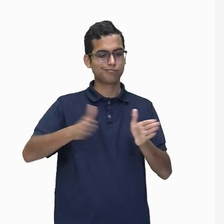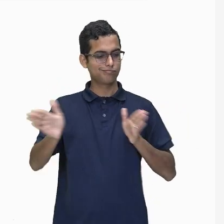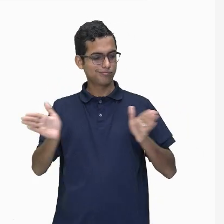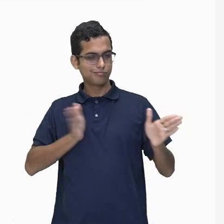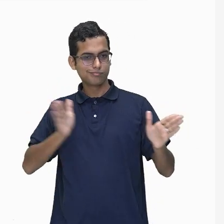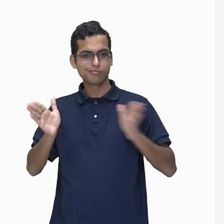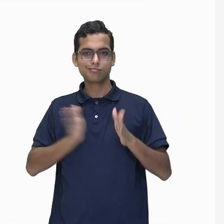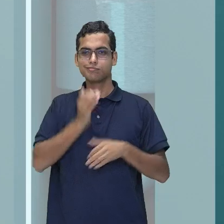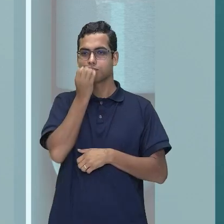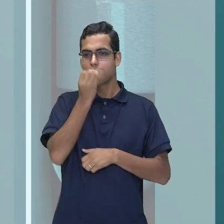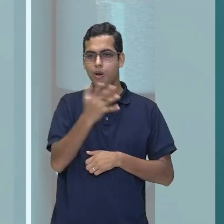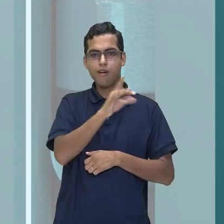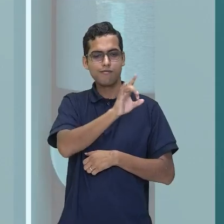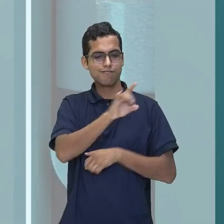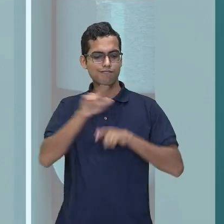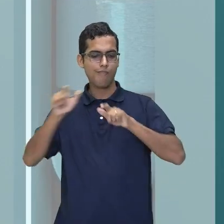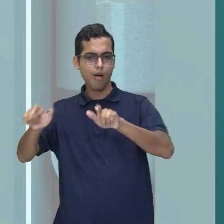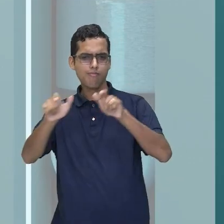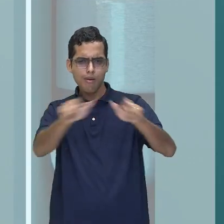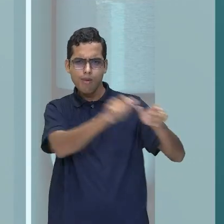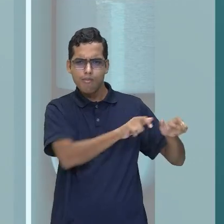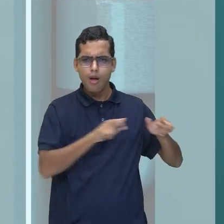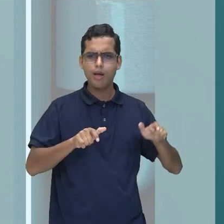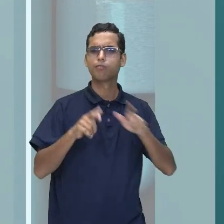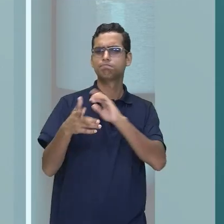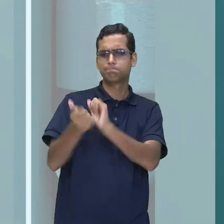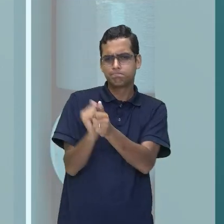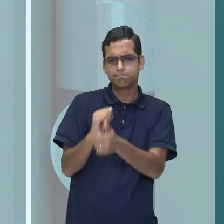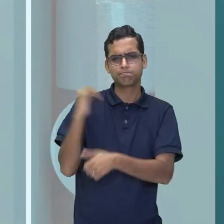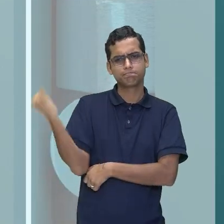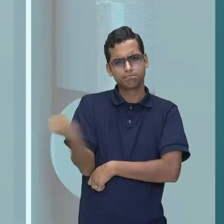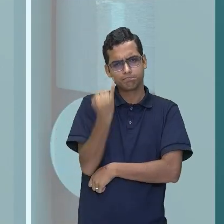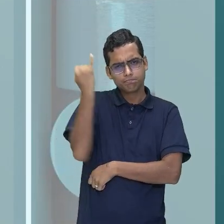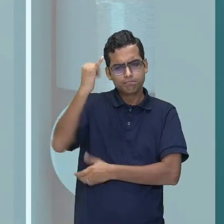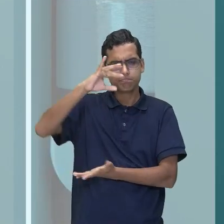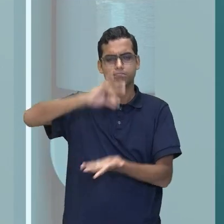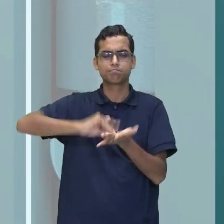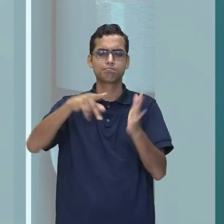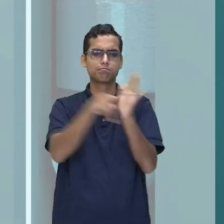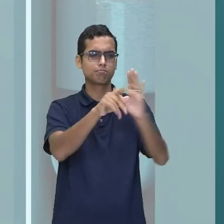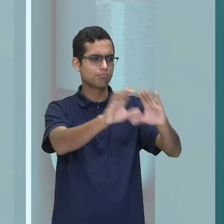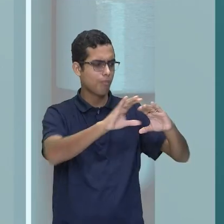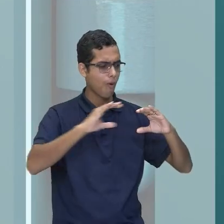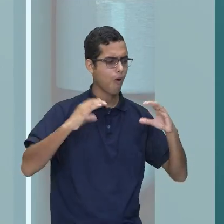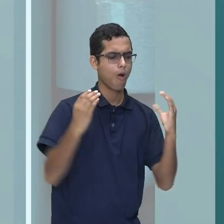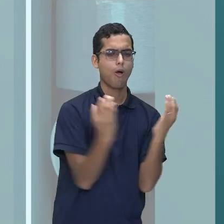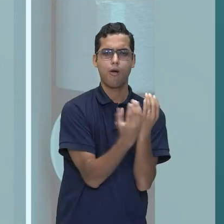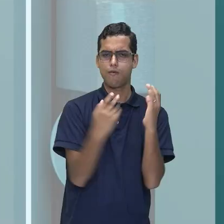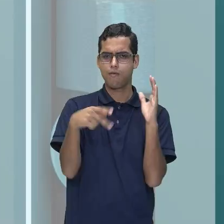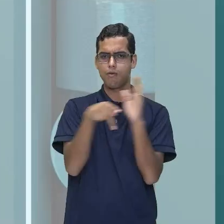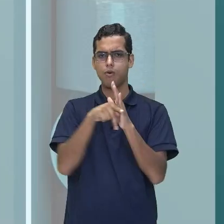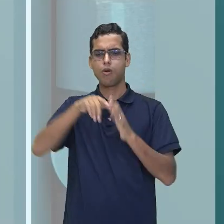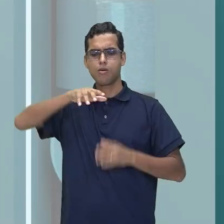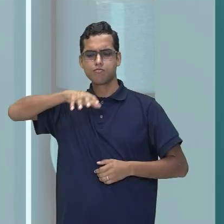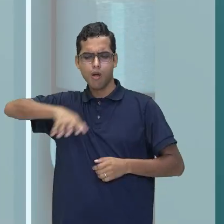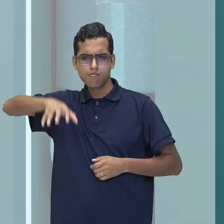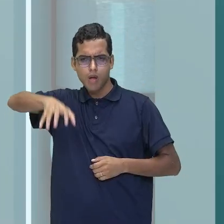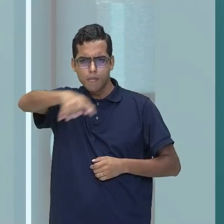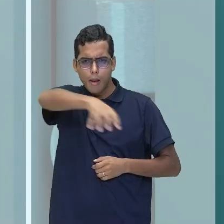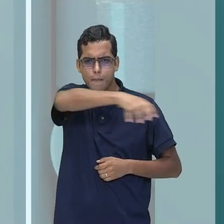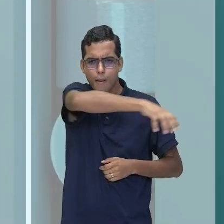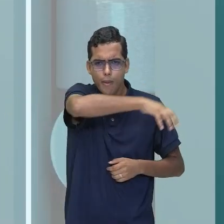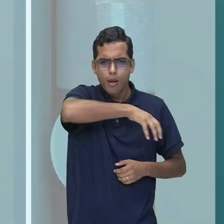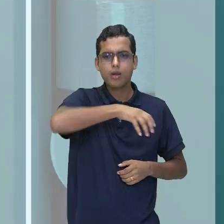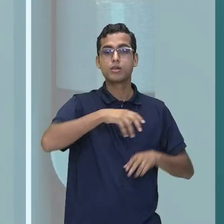presente, gente, na vida e ele é muito importante para as comunidades regionais porque eles